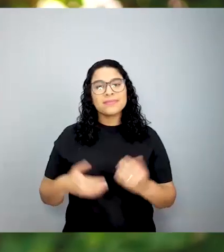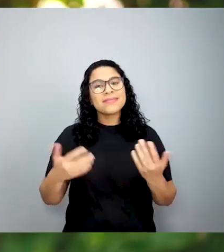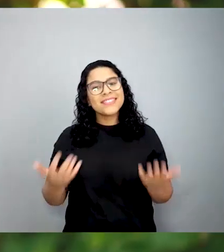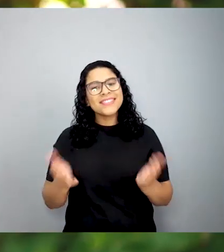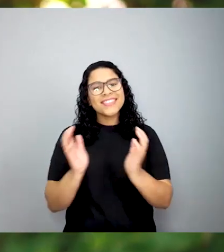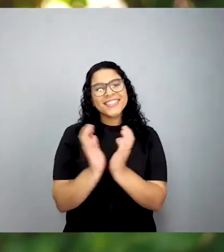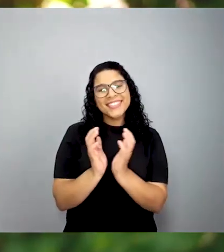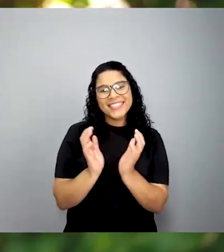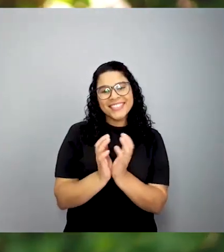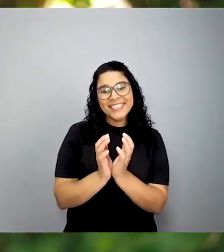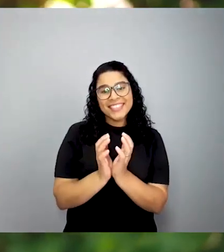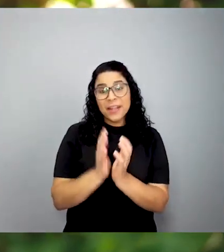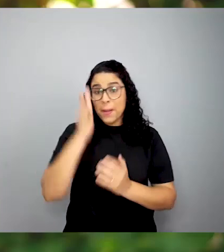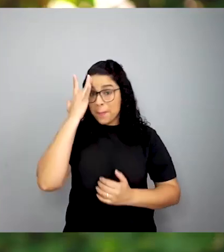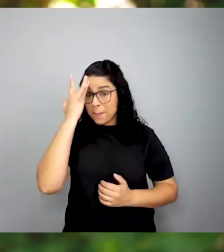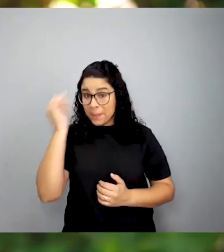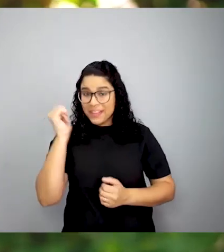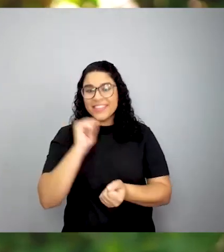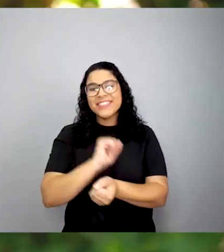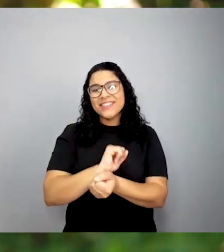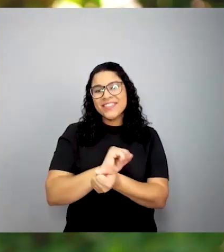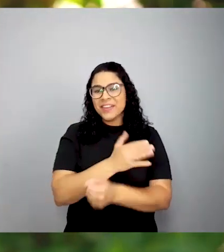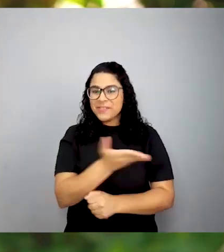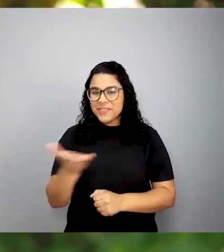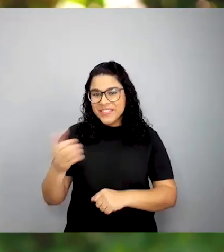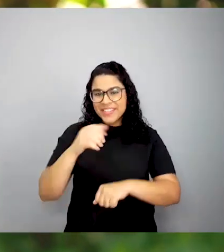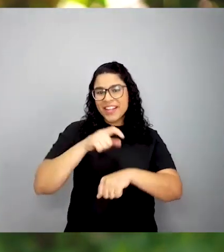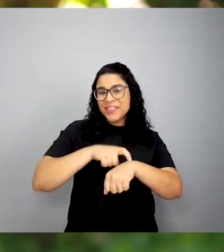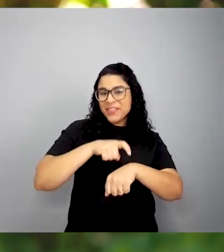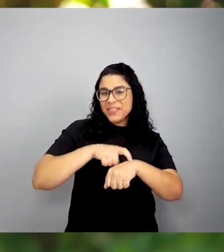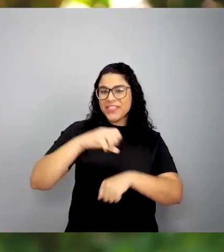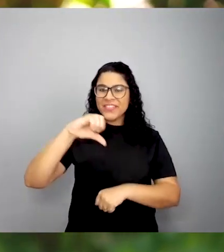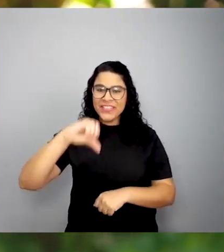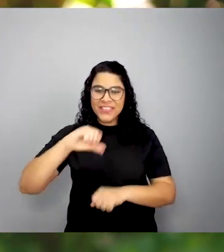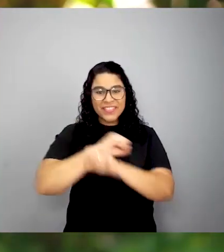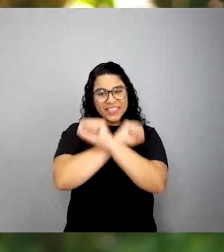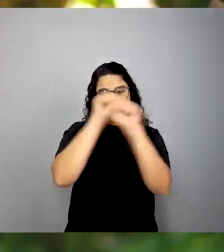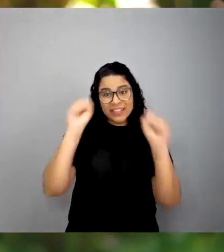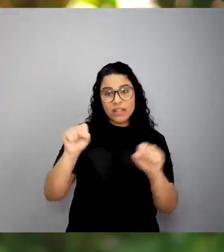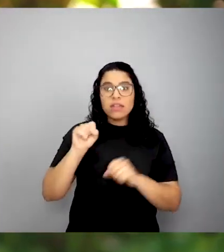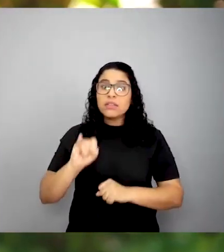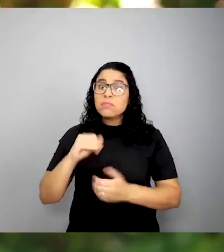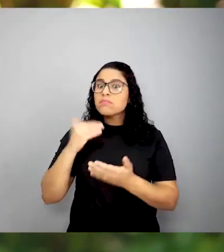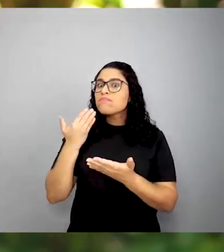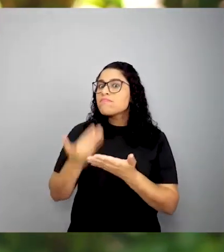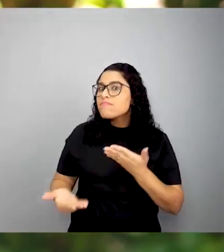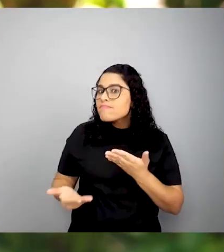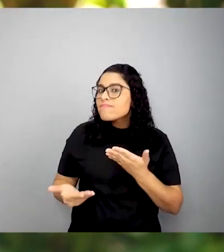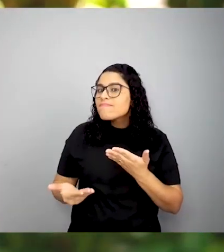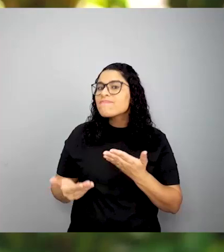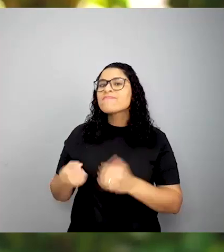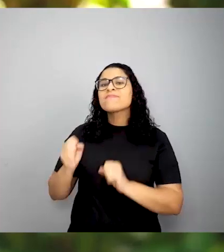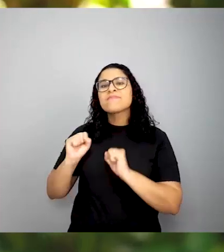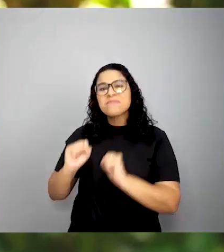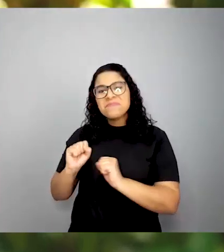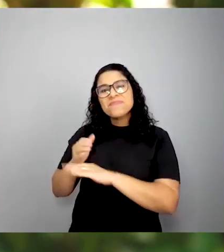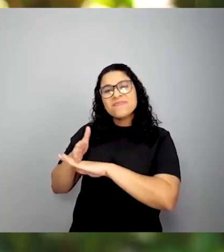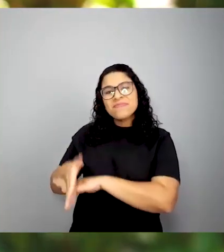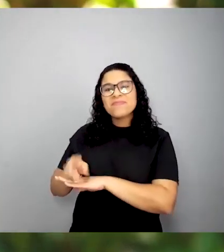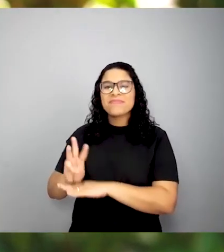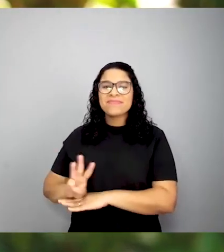E é isso aí, turminha! Amanhã eu espero vocês às 9 da manhã. E se você perdeu alguma